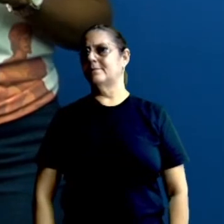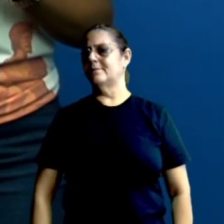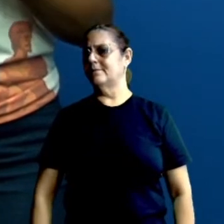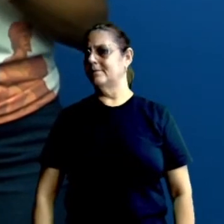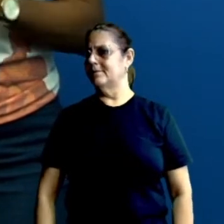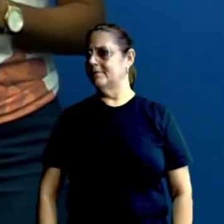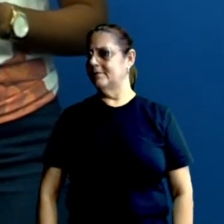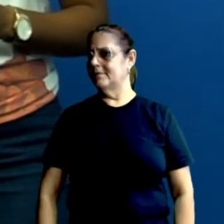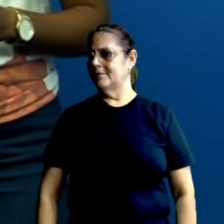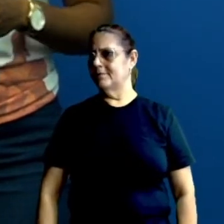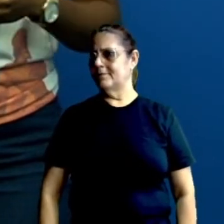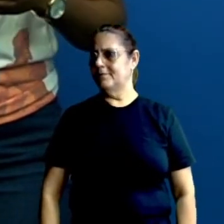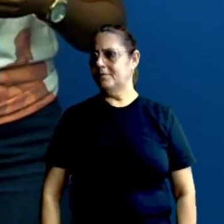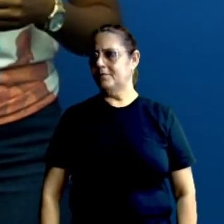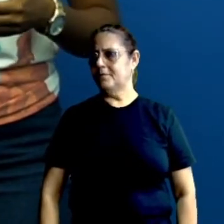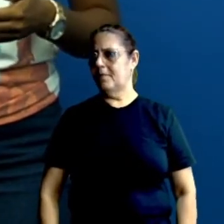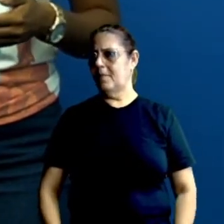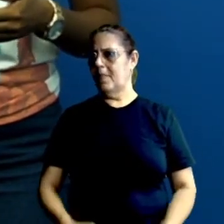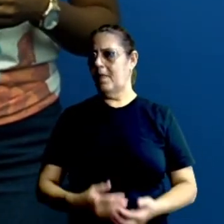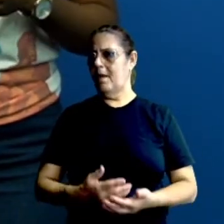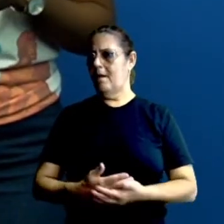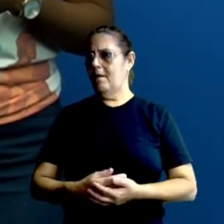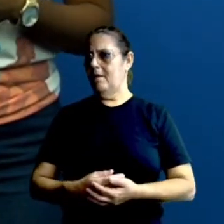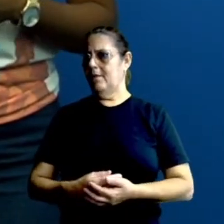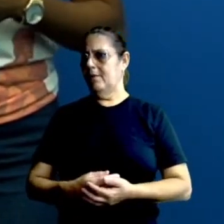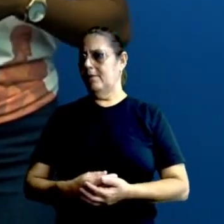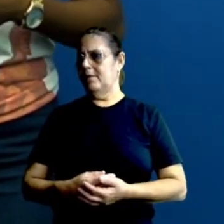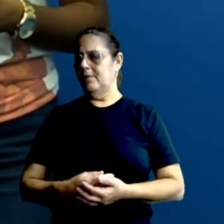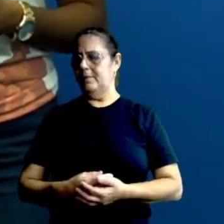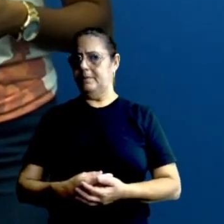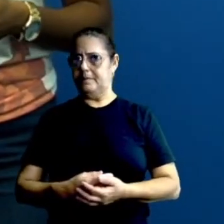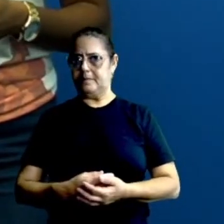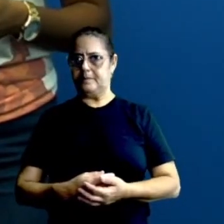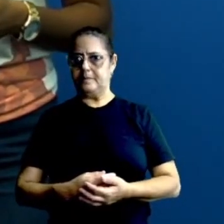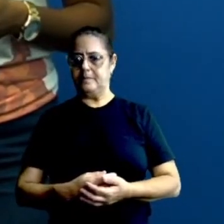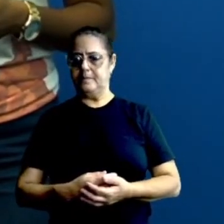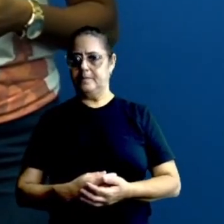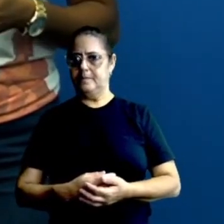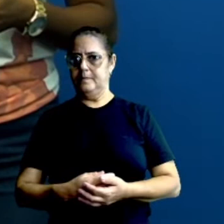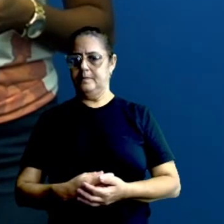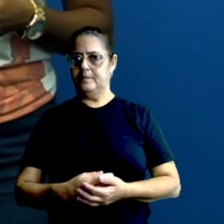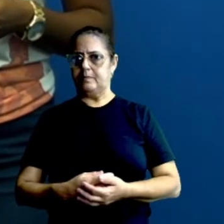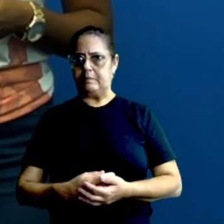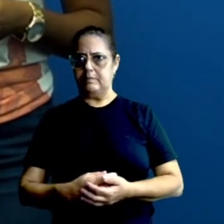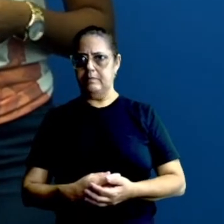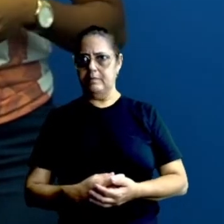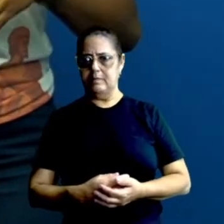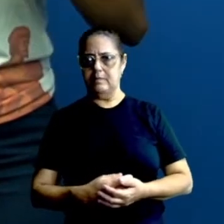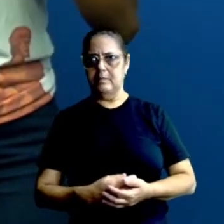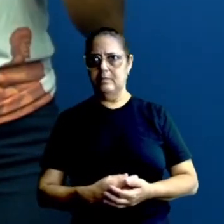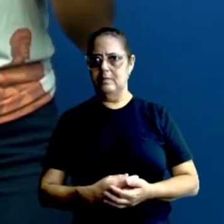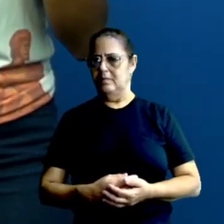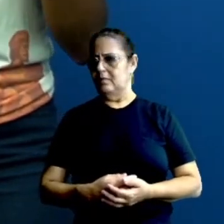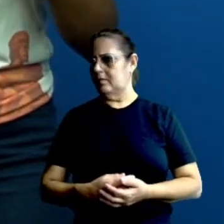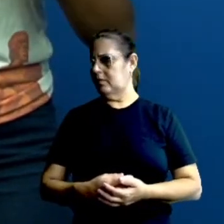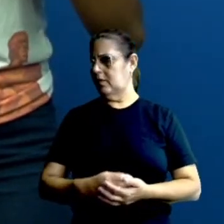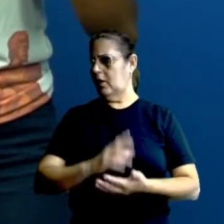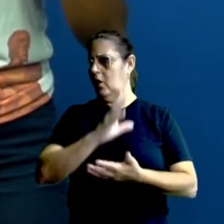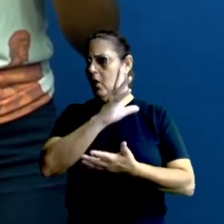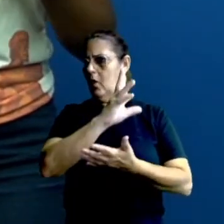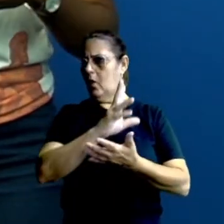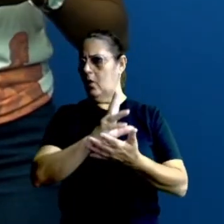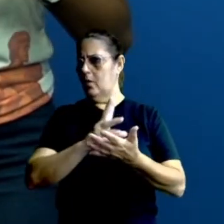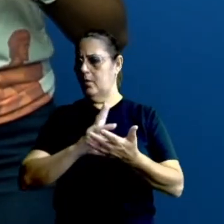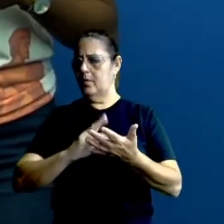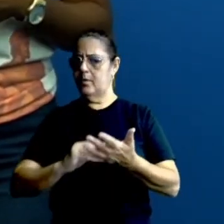to speak, please. Raise your hand to speak, please. E essa? Copie isso